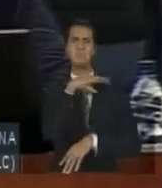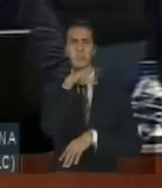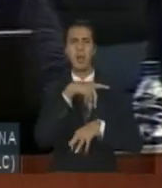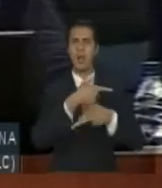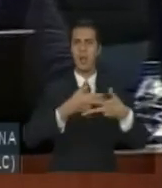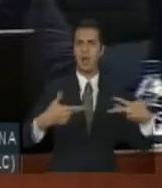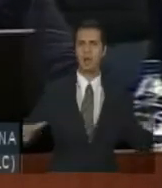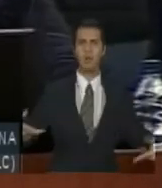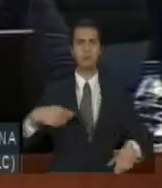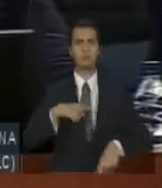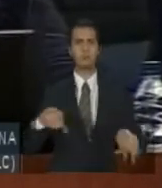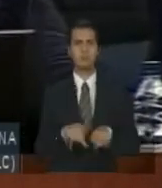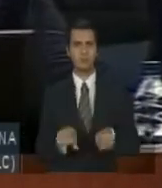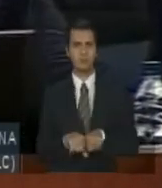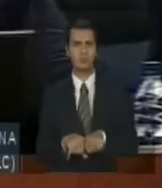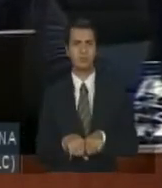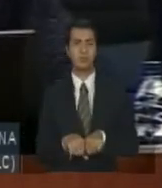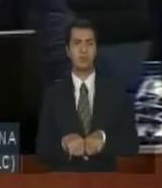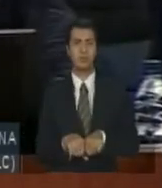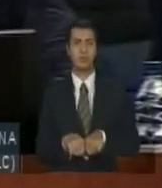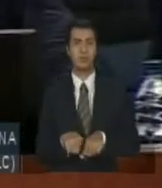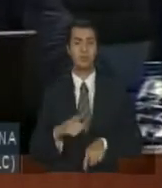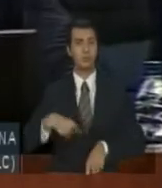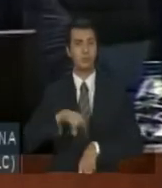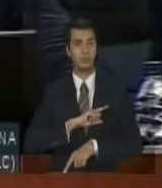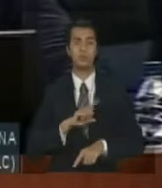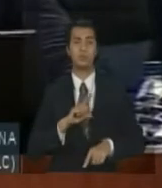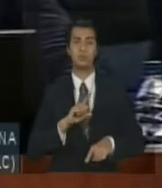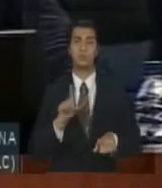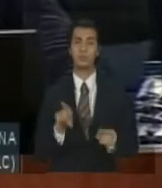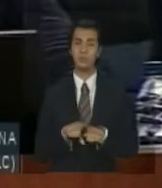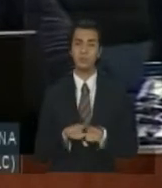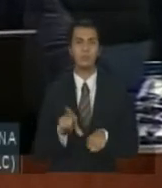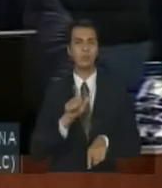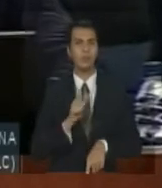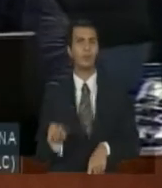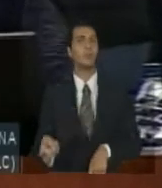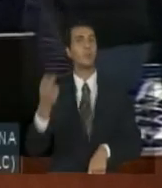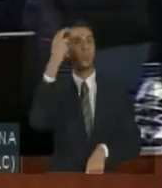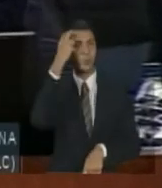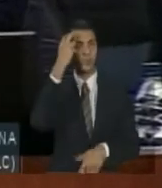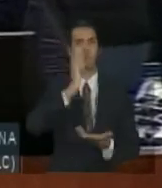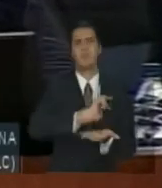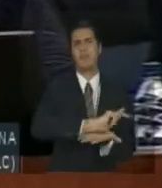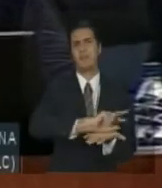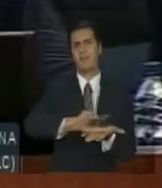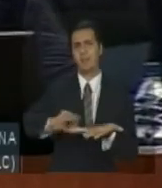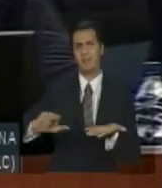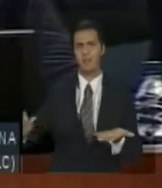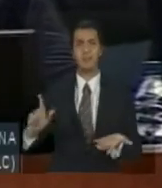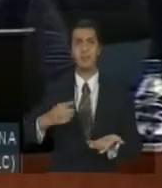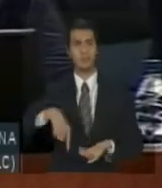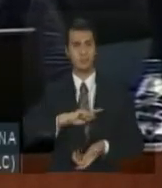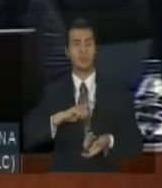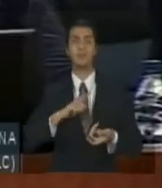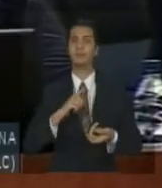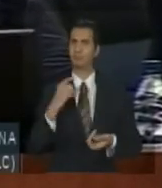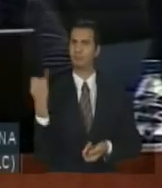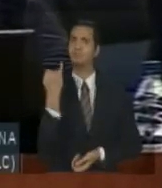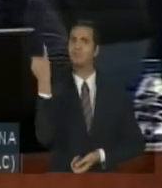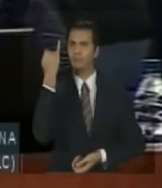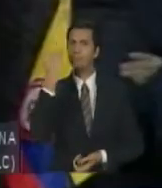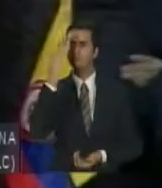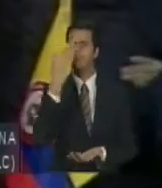nós temos uma fantástica diversidade cultural que tem de ser um dos nossos patrimônios.